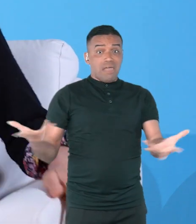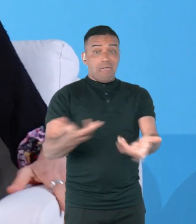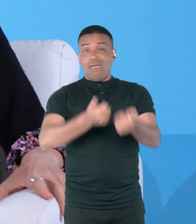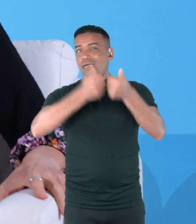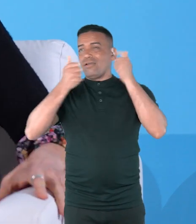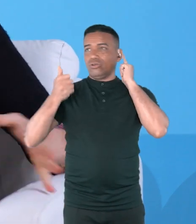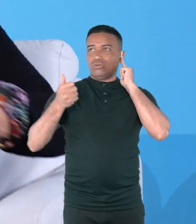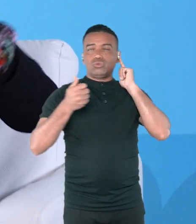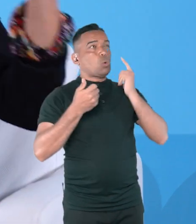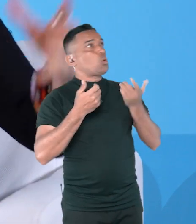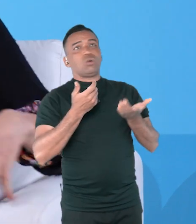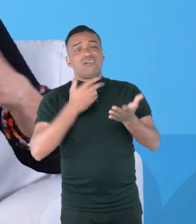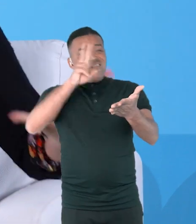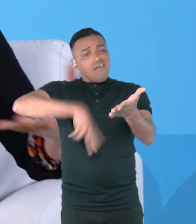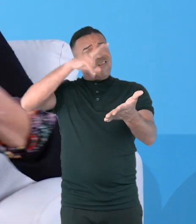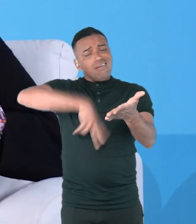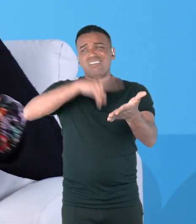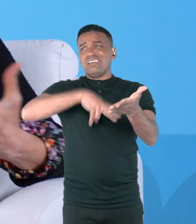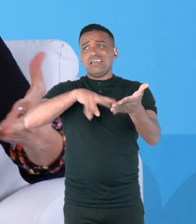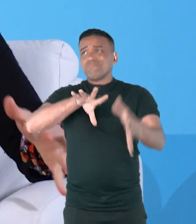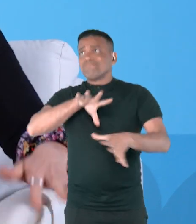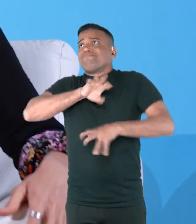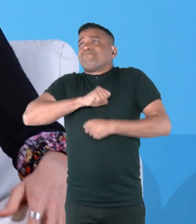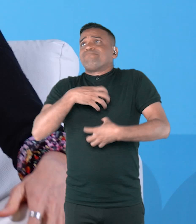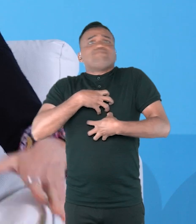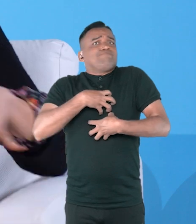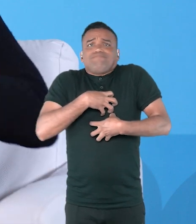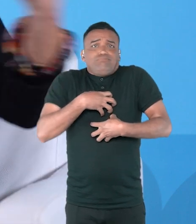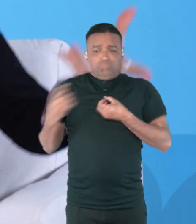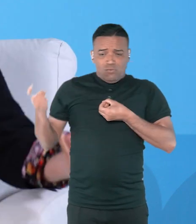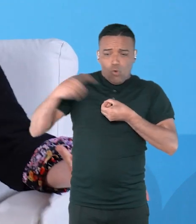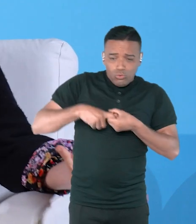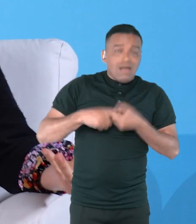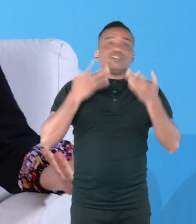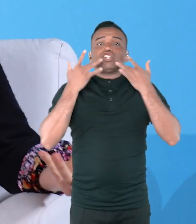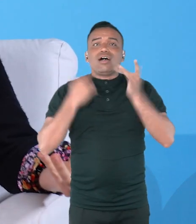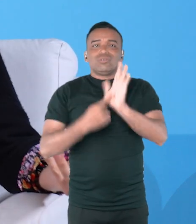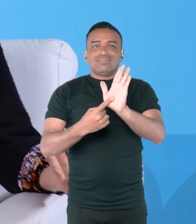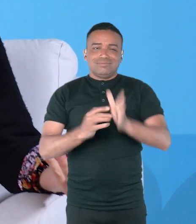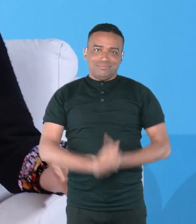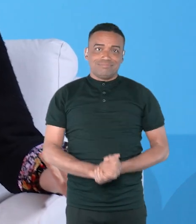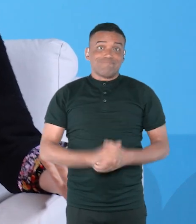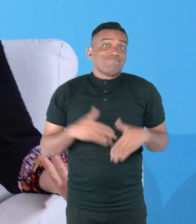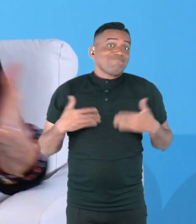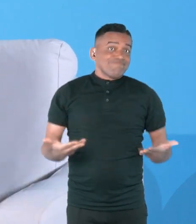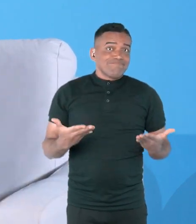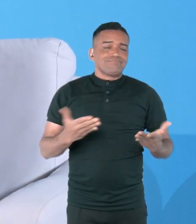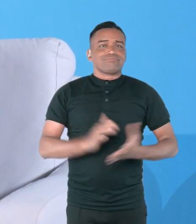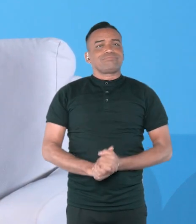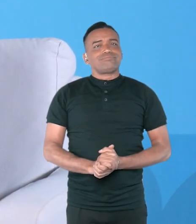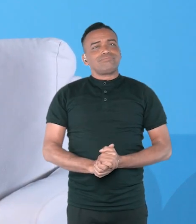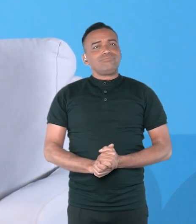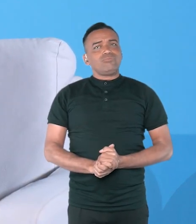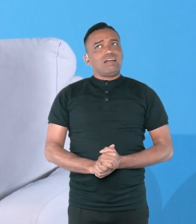muito sensacional. Fiquei lendo, não achava nada que me falasse a alma para eu voltar a fazer teatro. E aí